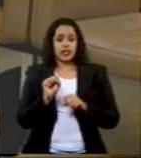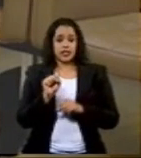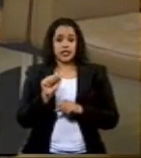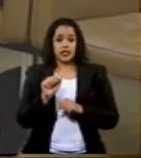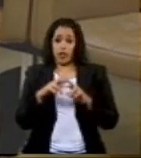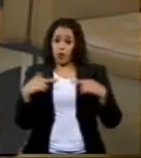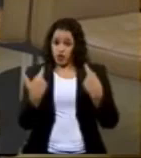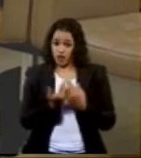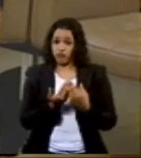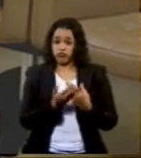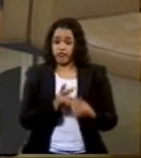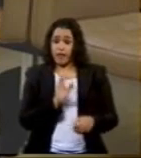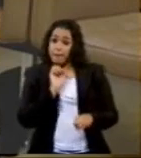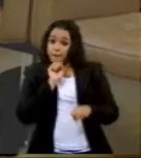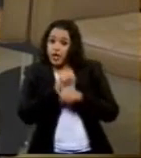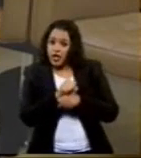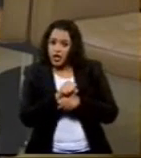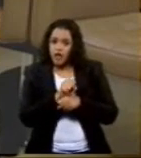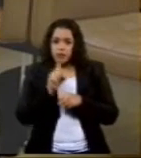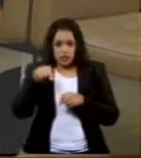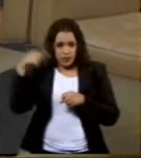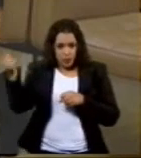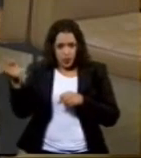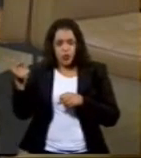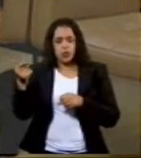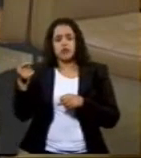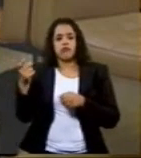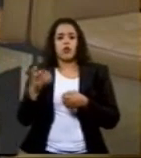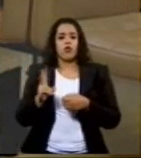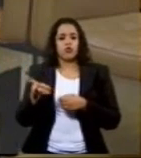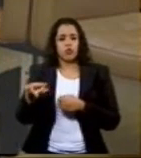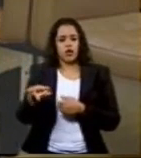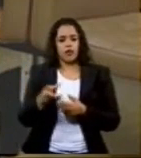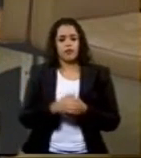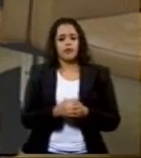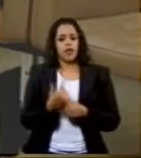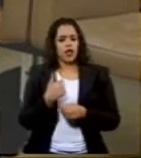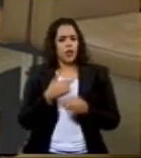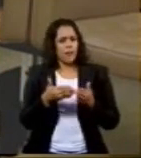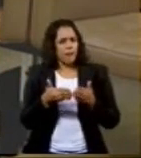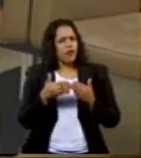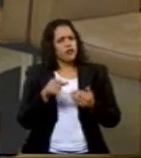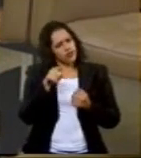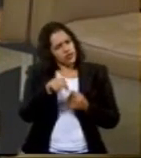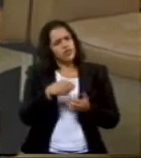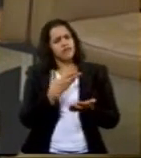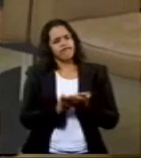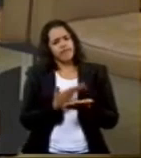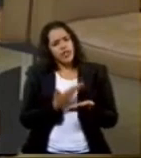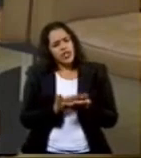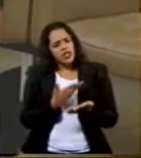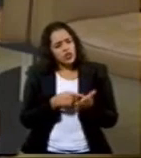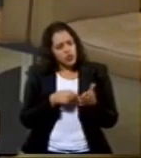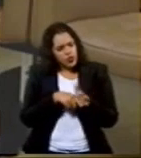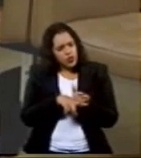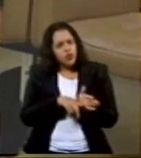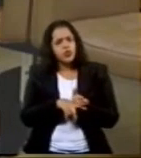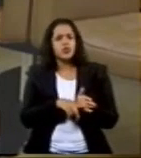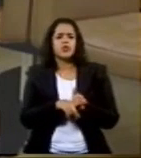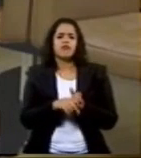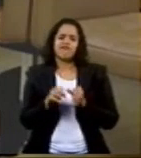que seja feita na próxima sessão o julgamento. Então, eu peço que vossa excelência analise com bastante